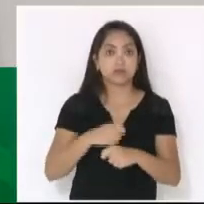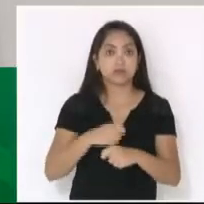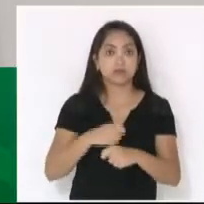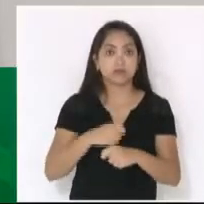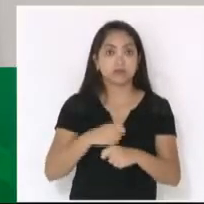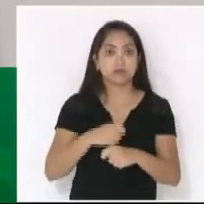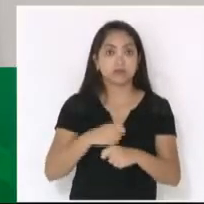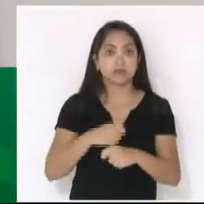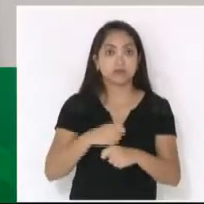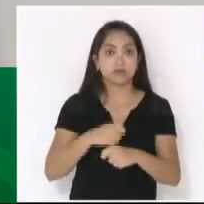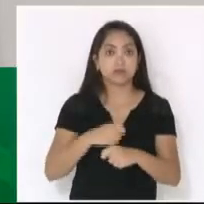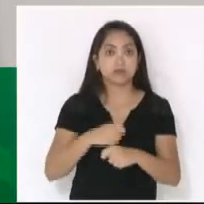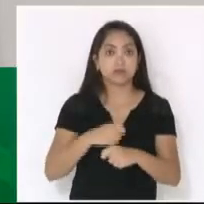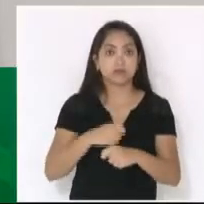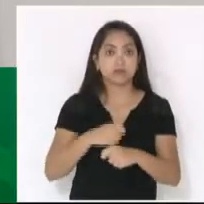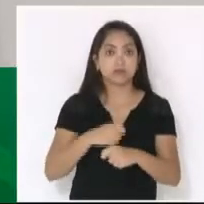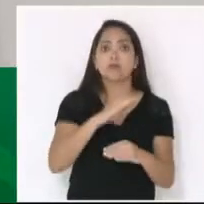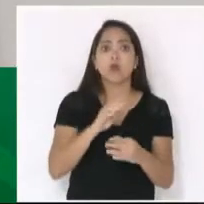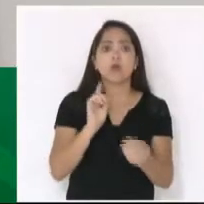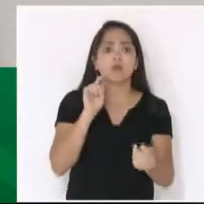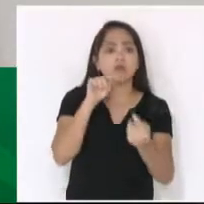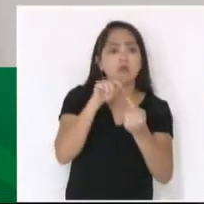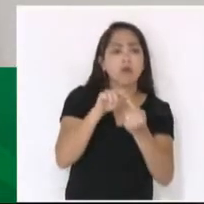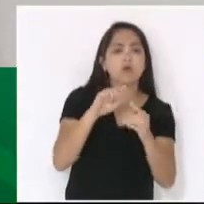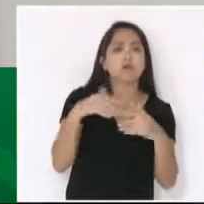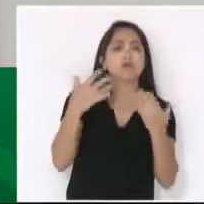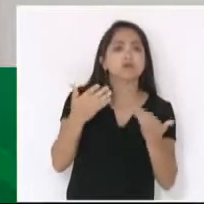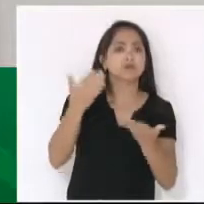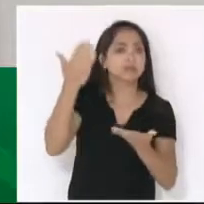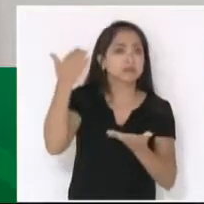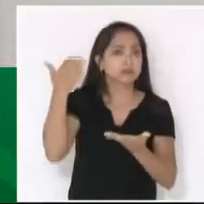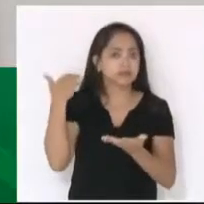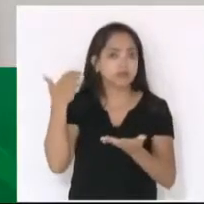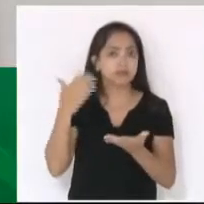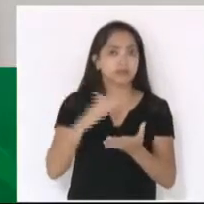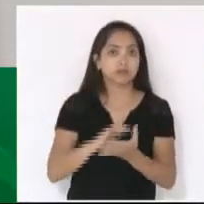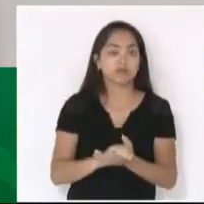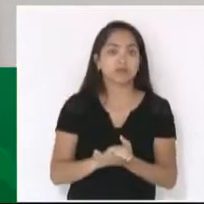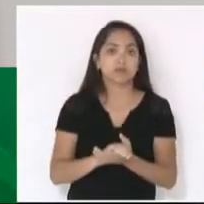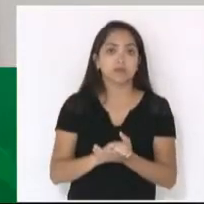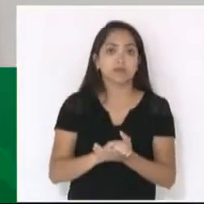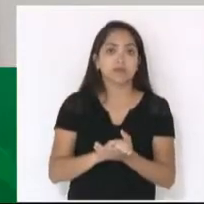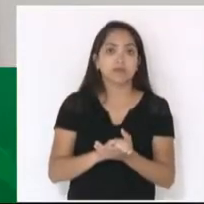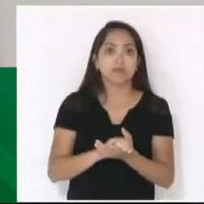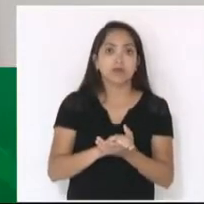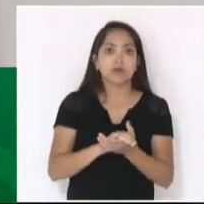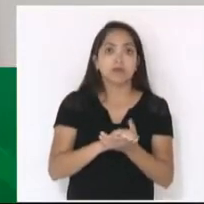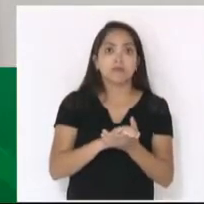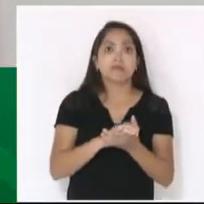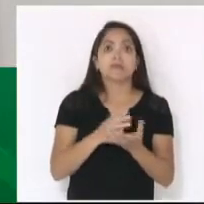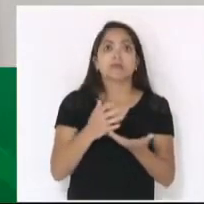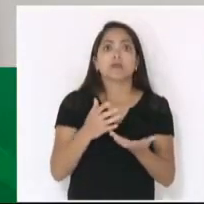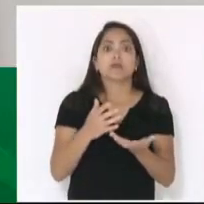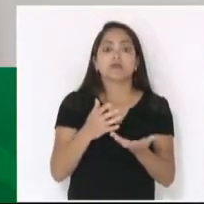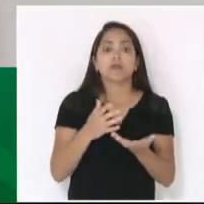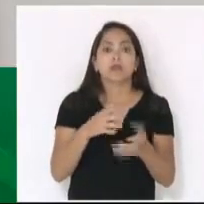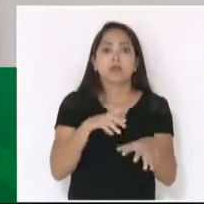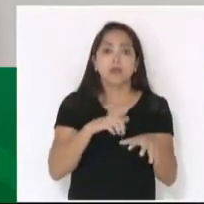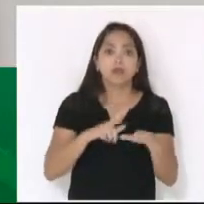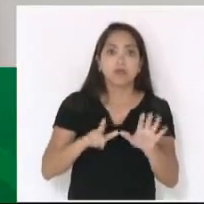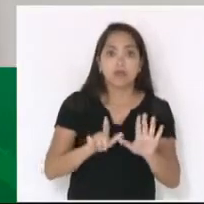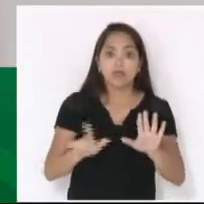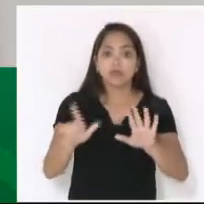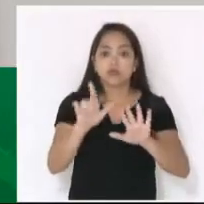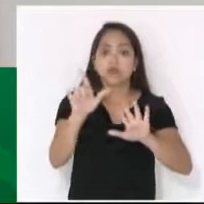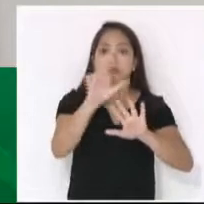Regional o que que se pretendia na combater a litoralização que vem